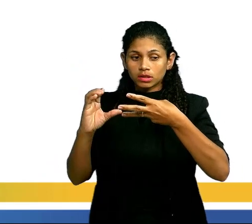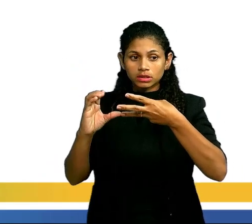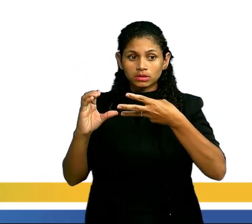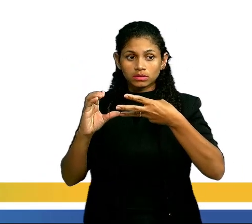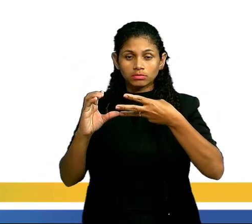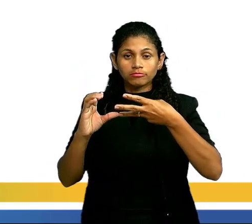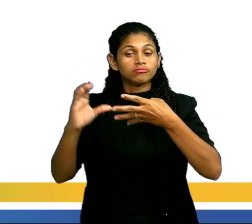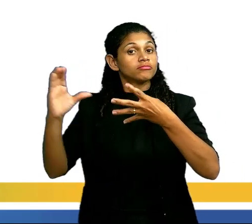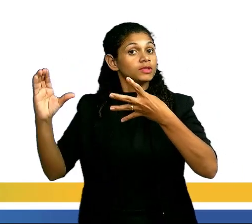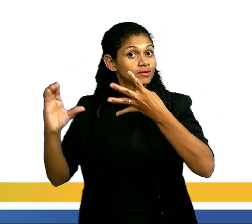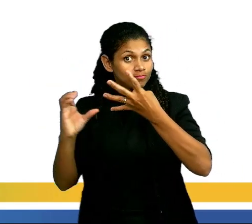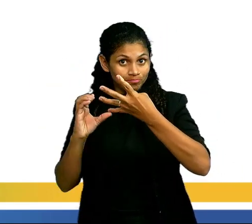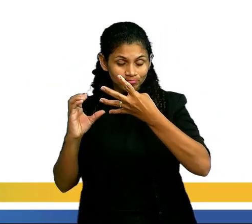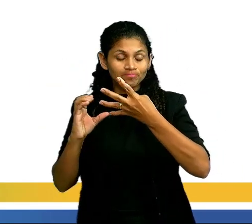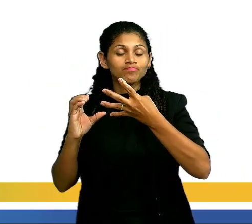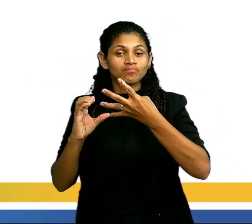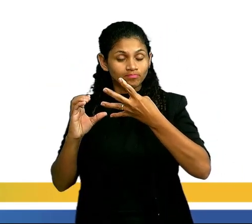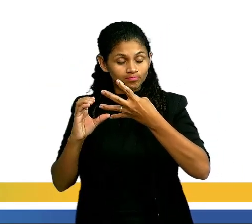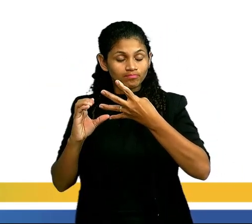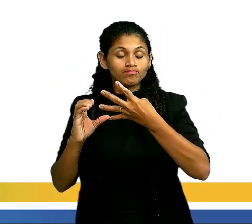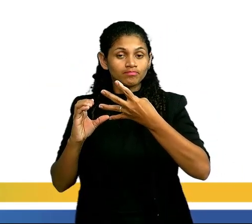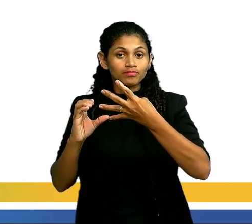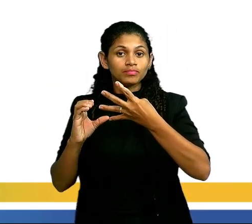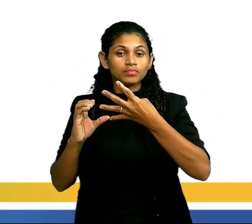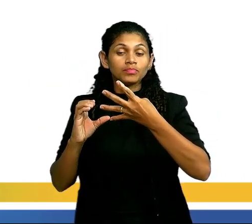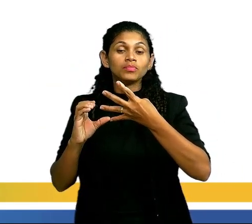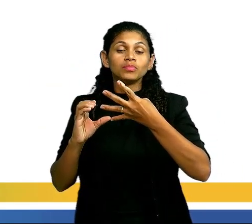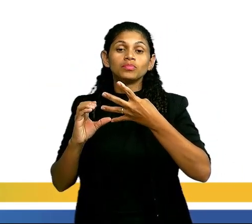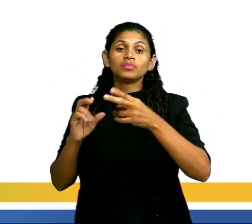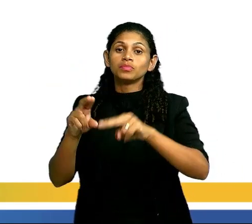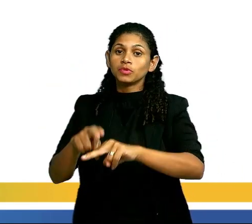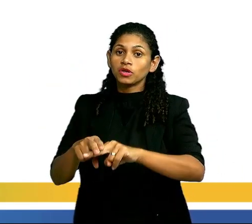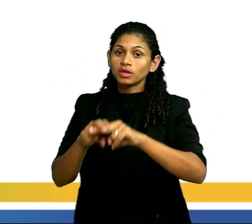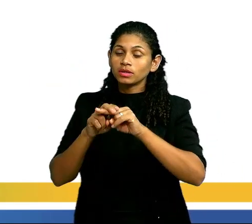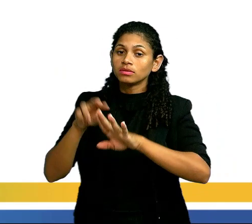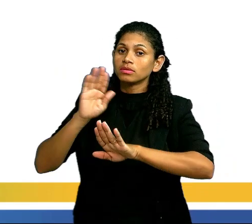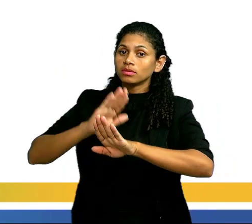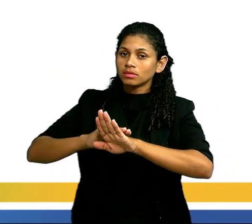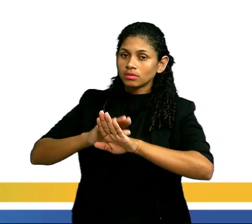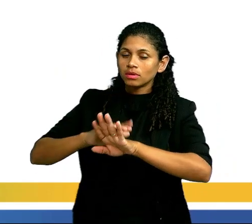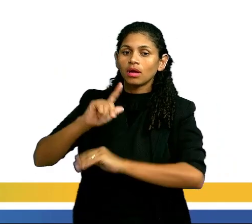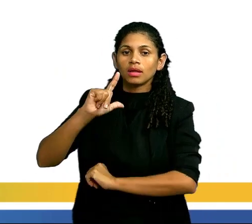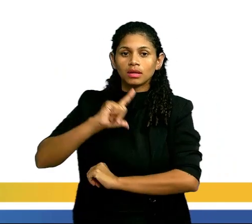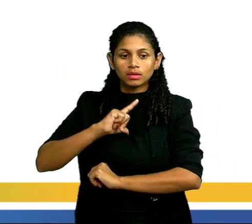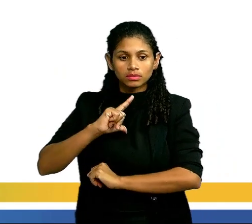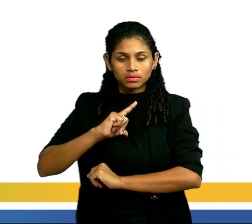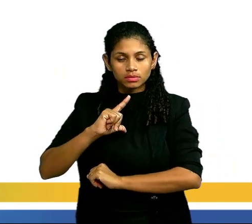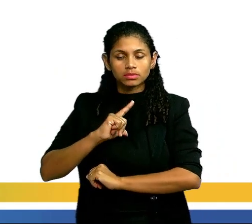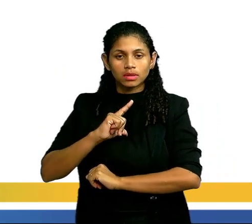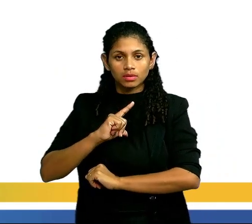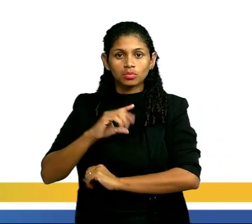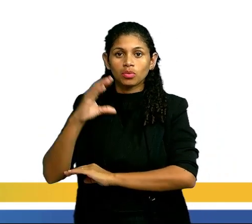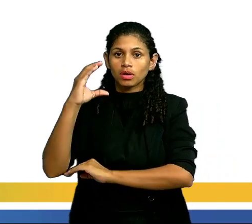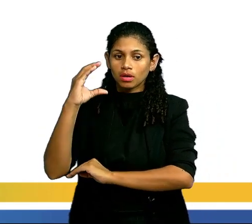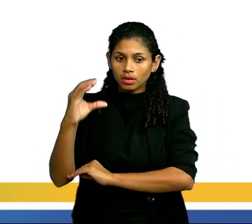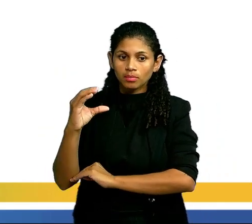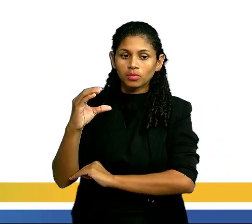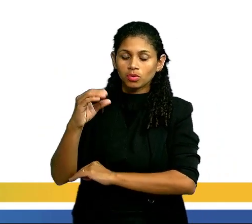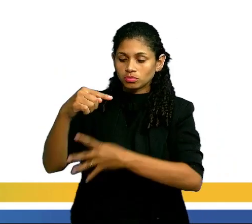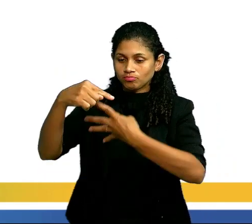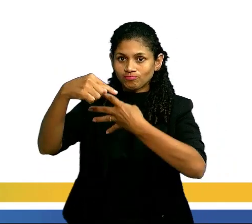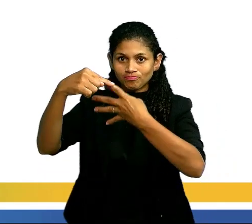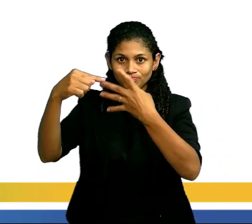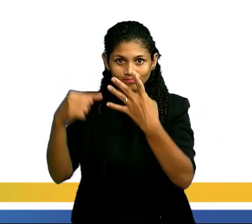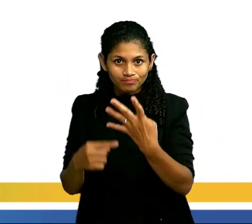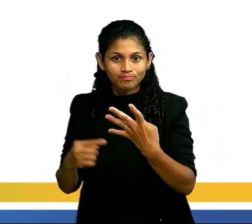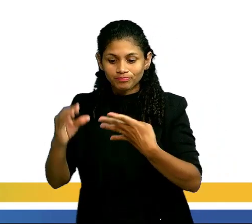terceiro e ao quarto carbono. Logo, nas mãos do boneco, nós vamos ter um carbono quaternário, justamente porque é um